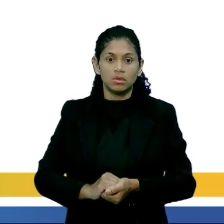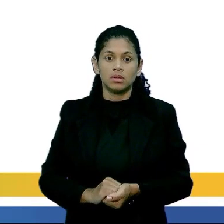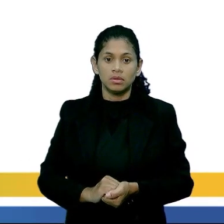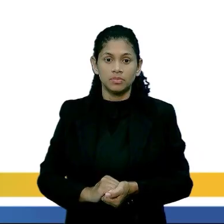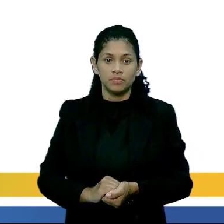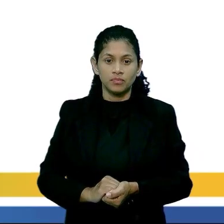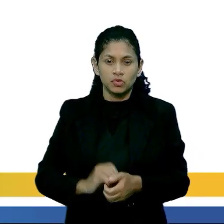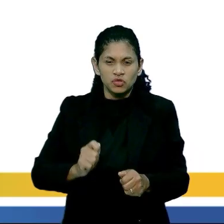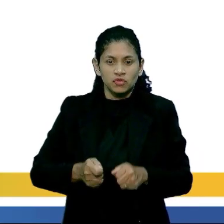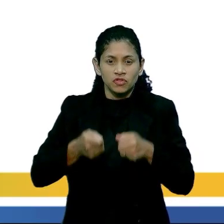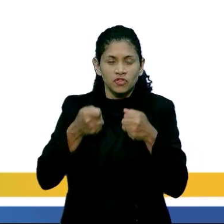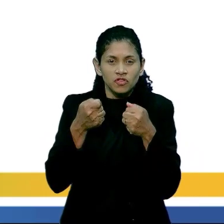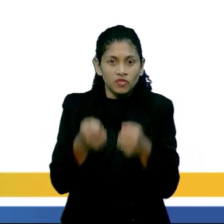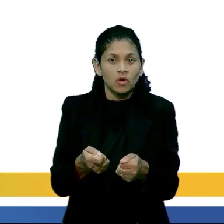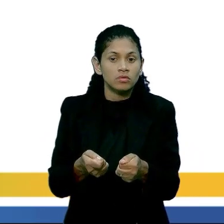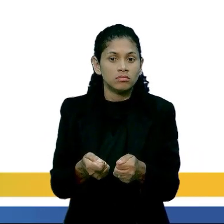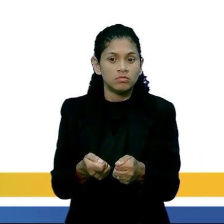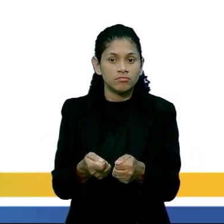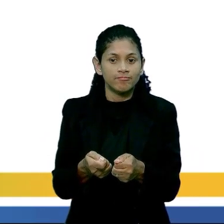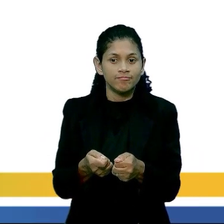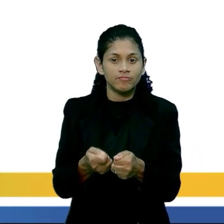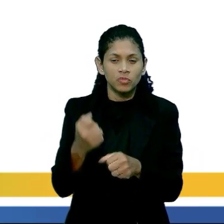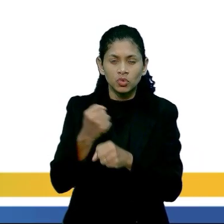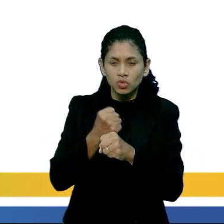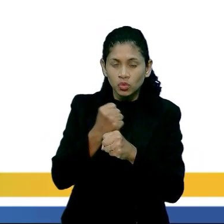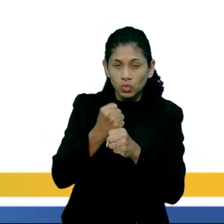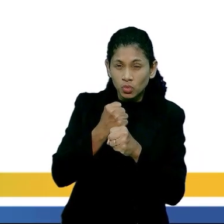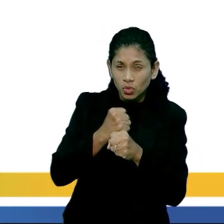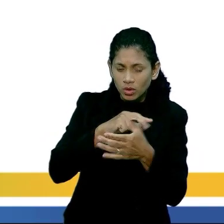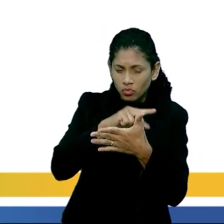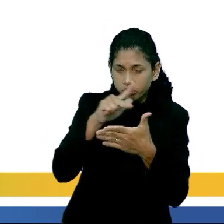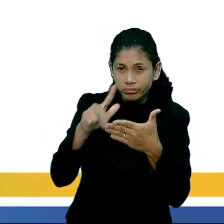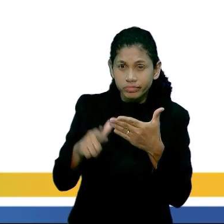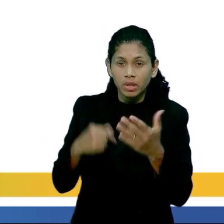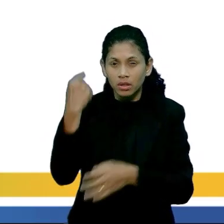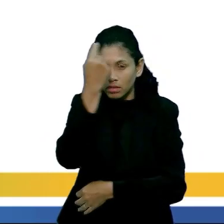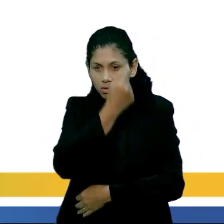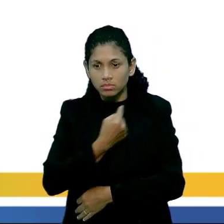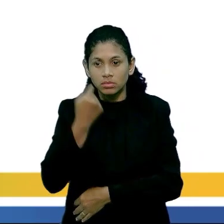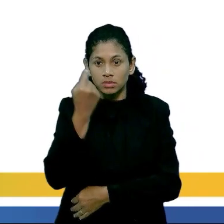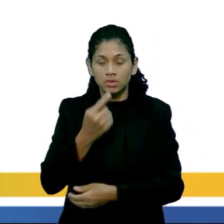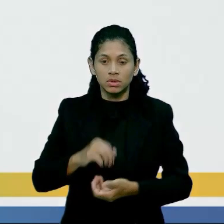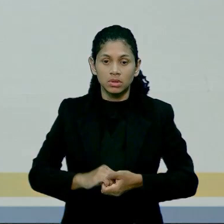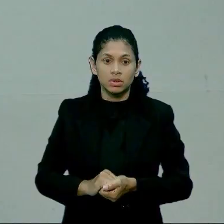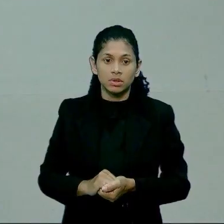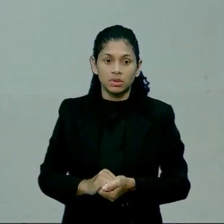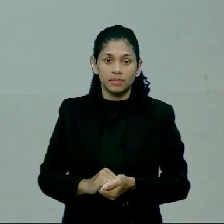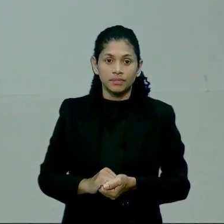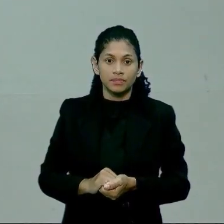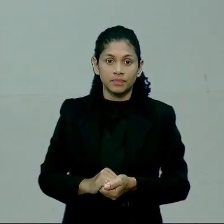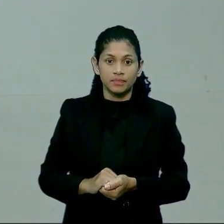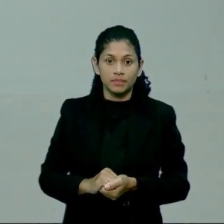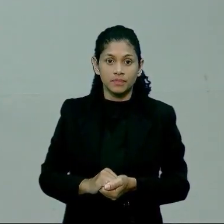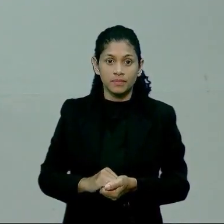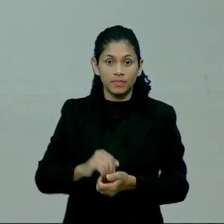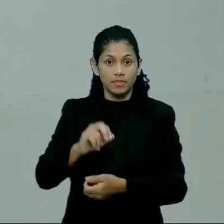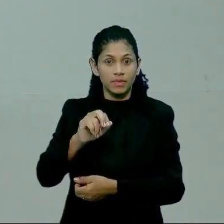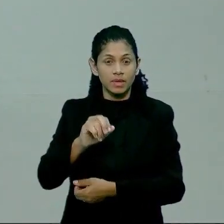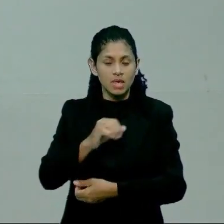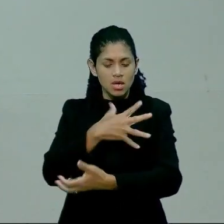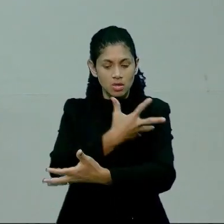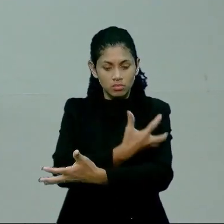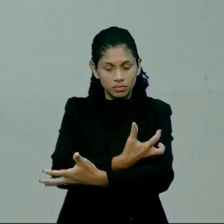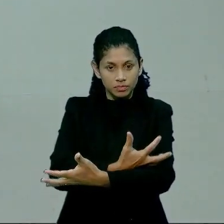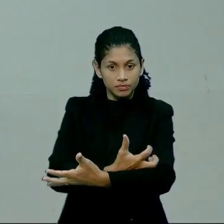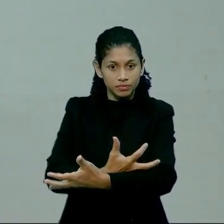Forte intensidade, intensidade vocês já entenderam. Duração de várias horas, porque perdura. Irradiação da face interna do braço. Lembra que